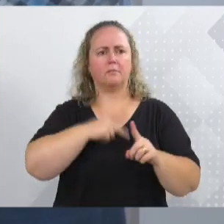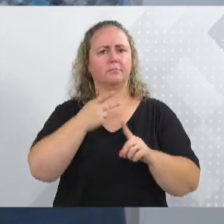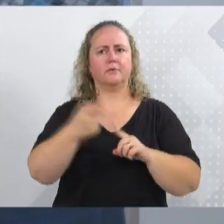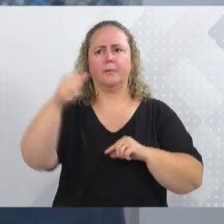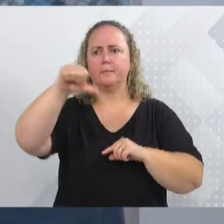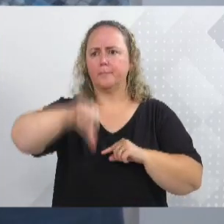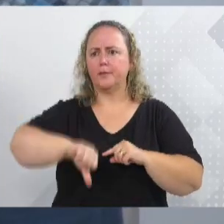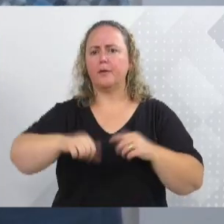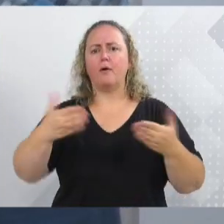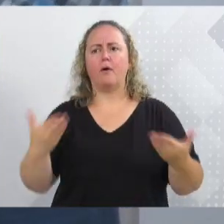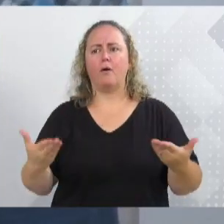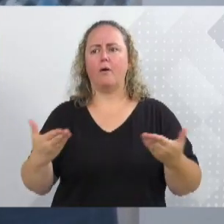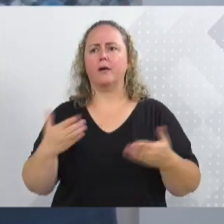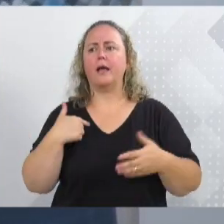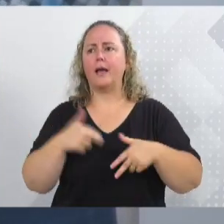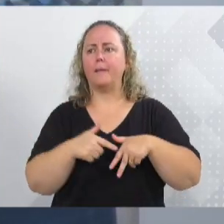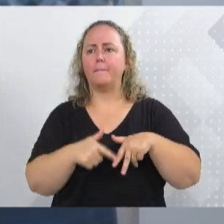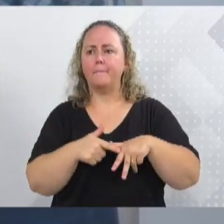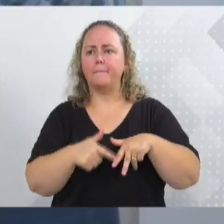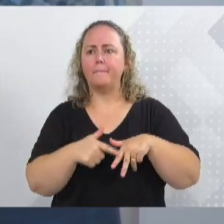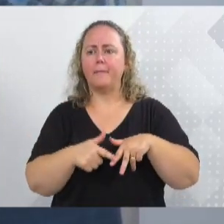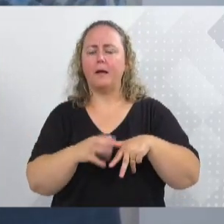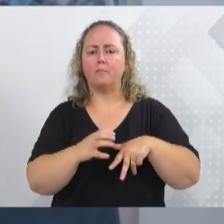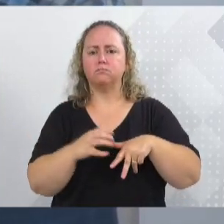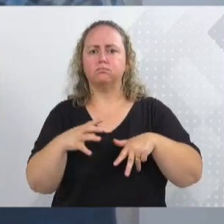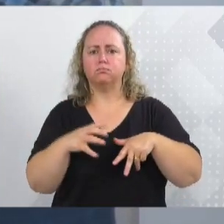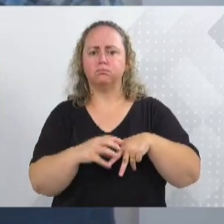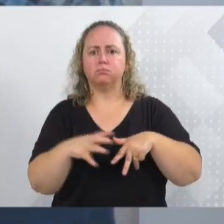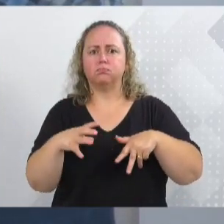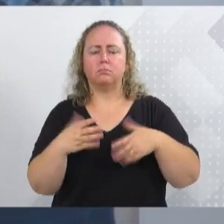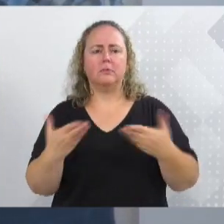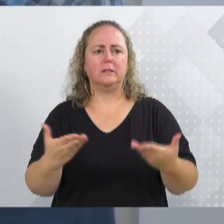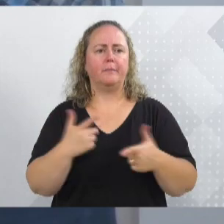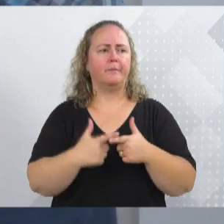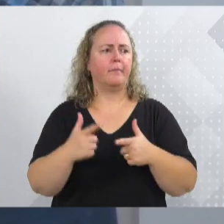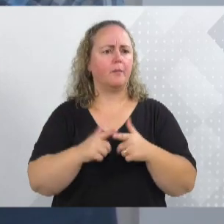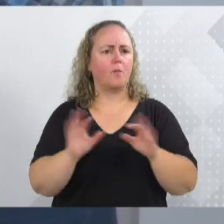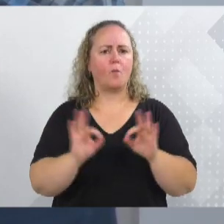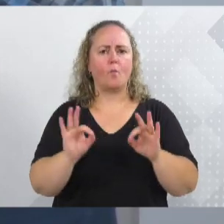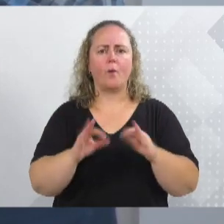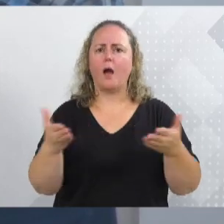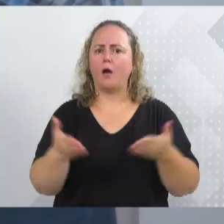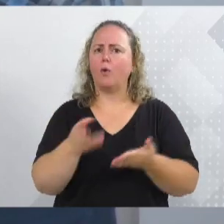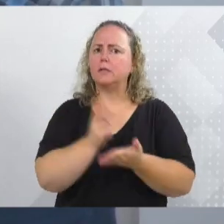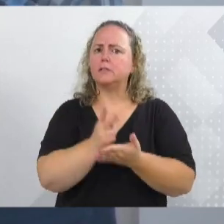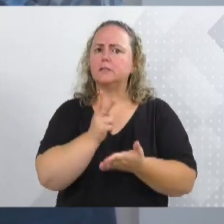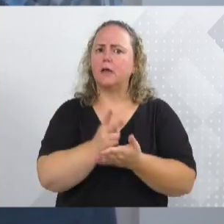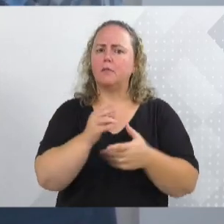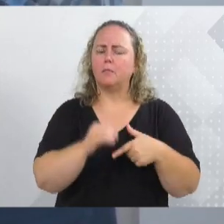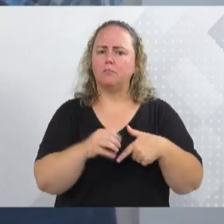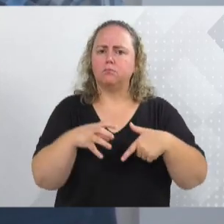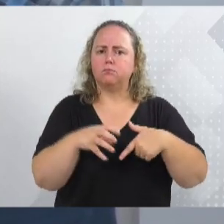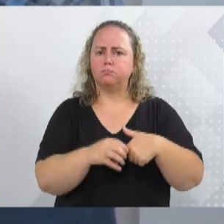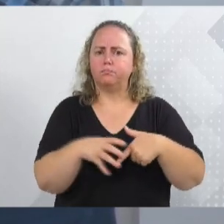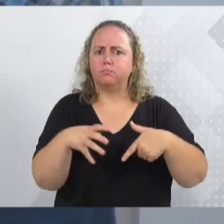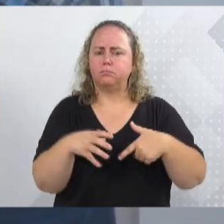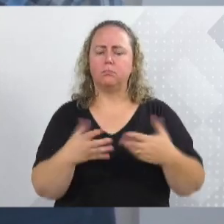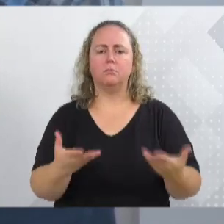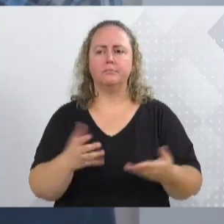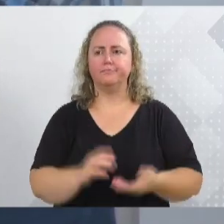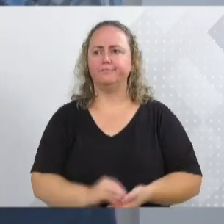piorou. Ai, a minha perna agora sempre incha, eu não tinha problema vascular, agora a minha perna está sempre inchada. Ai,